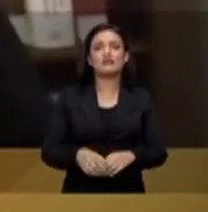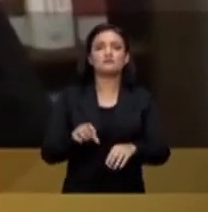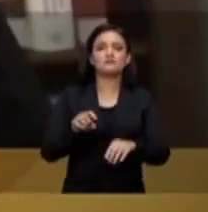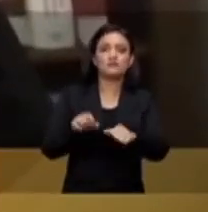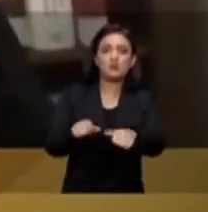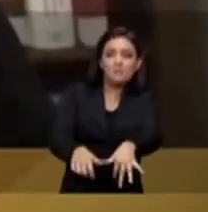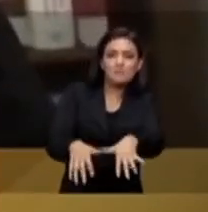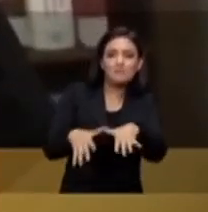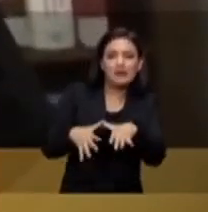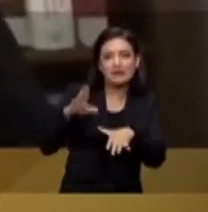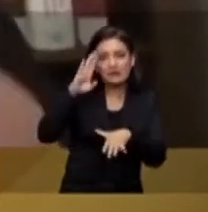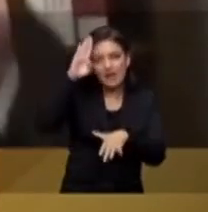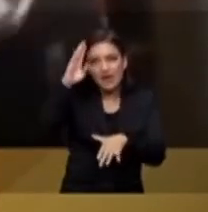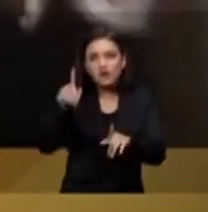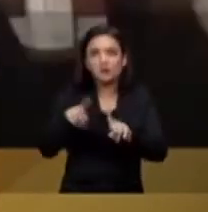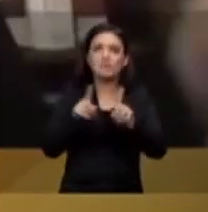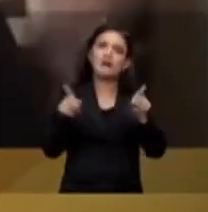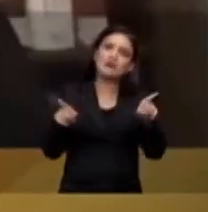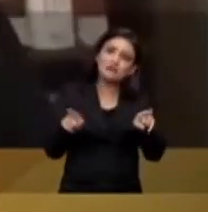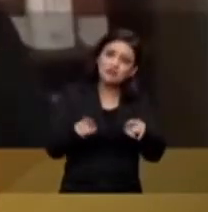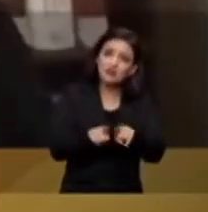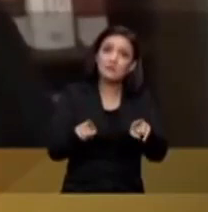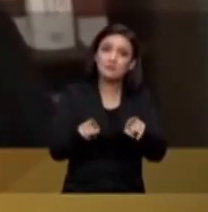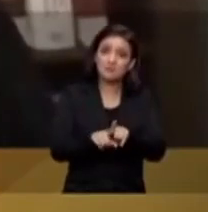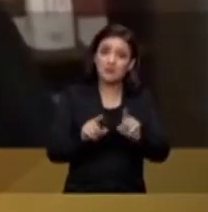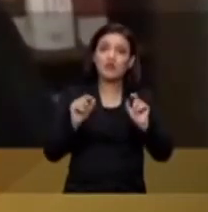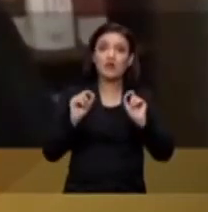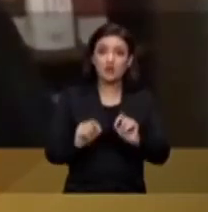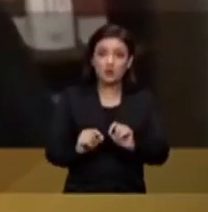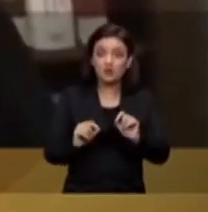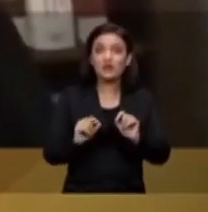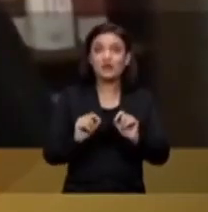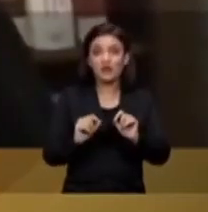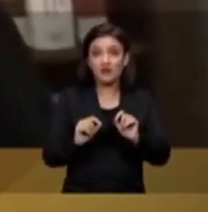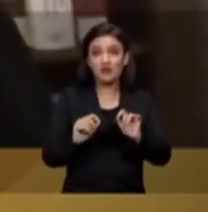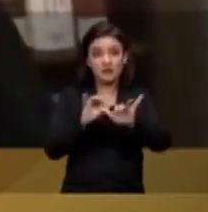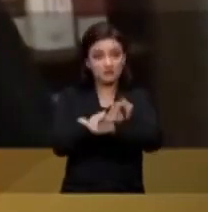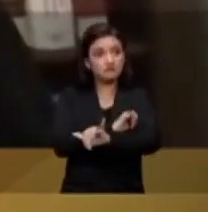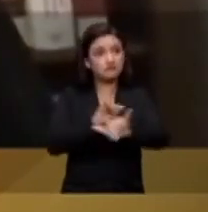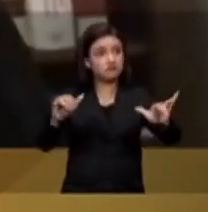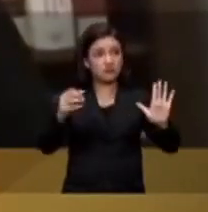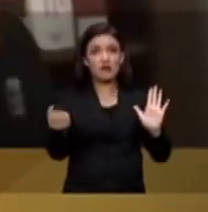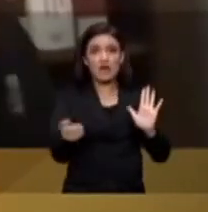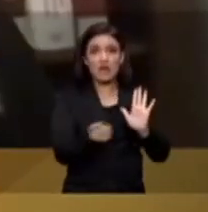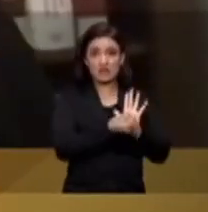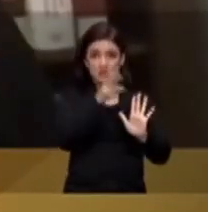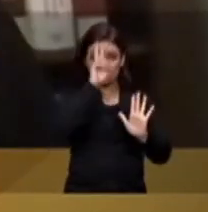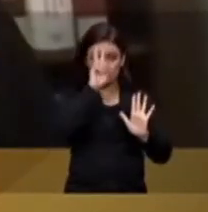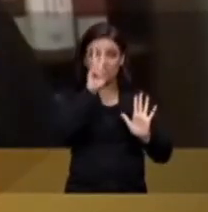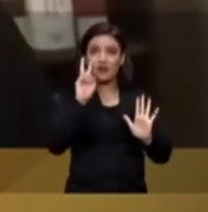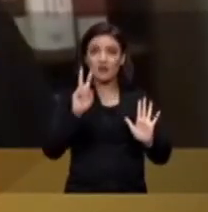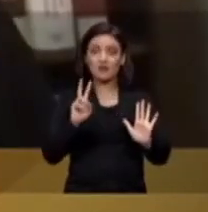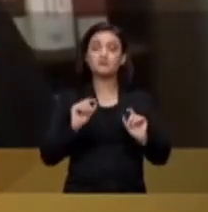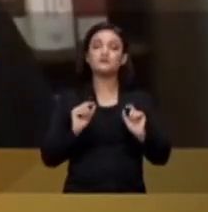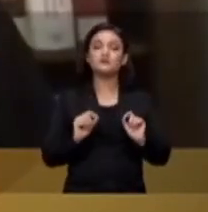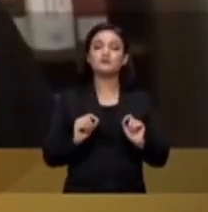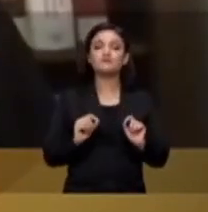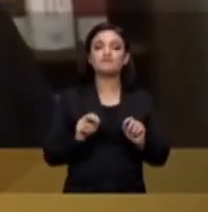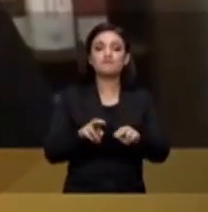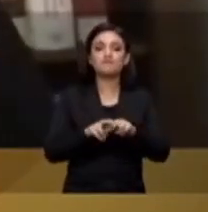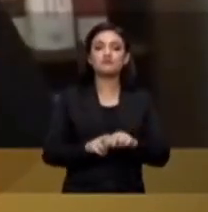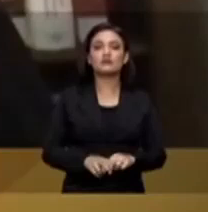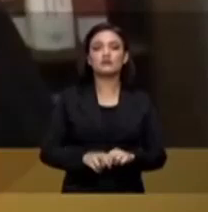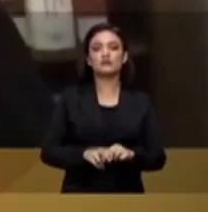plenário da Suprema Corte, mas também para que fique registrado para os anais da história, que me levam, no caso, a